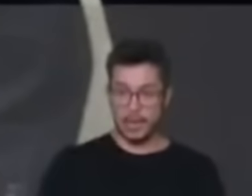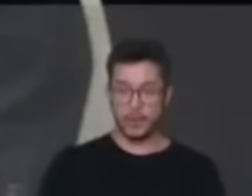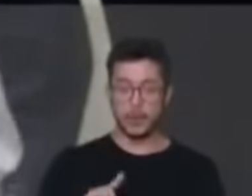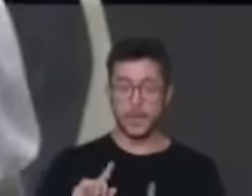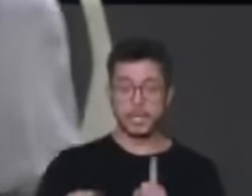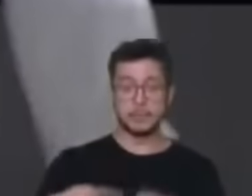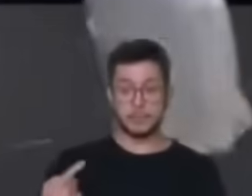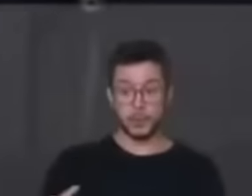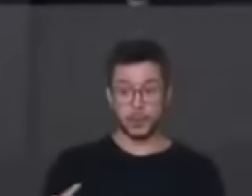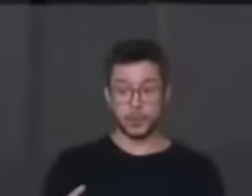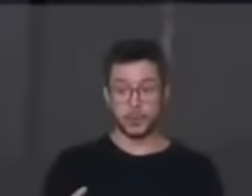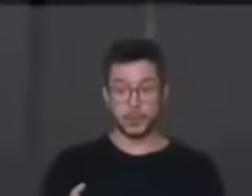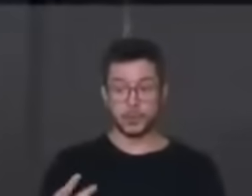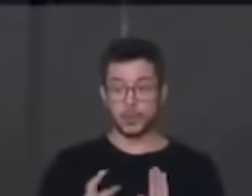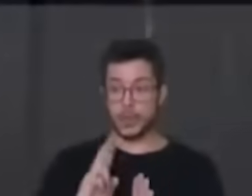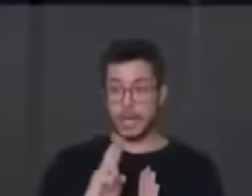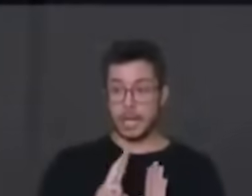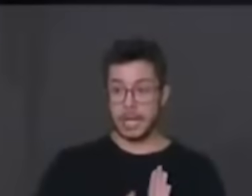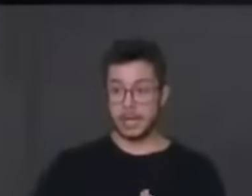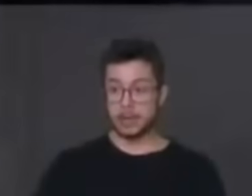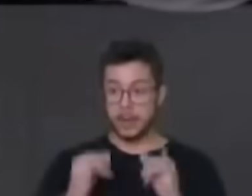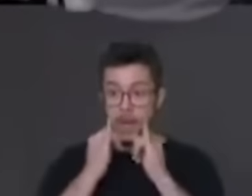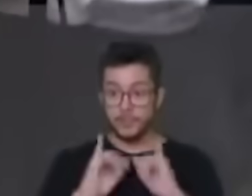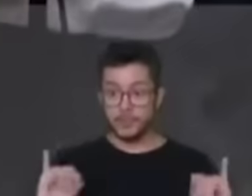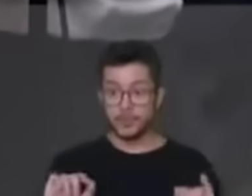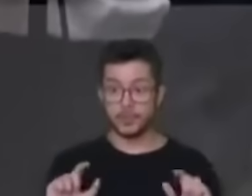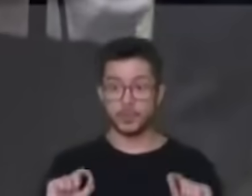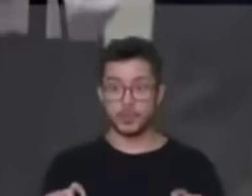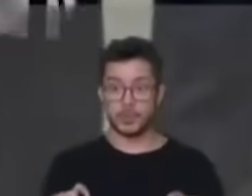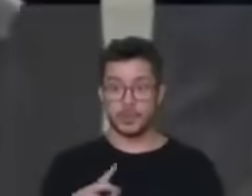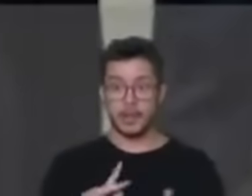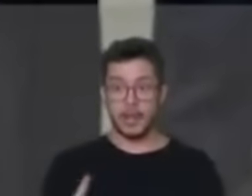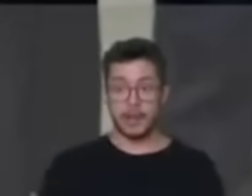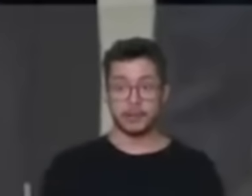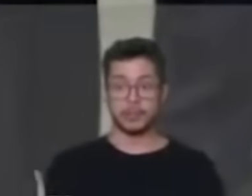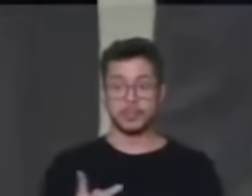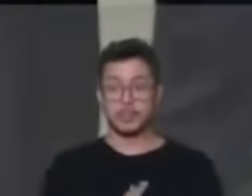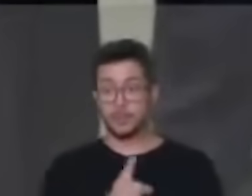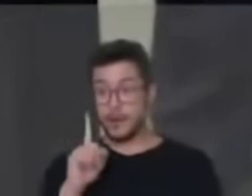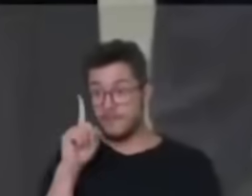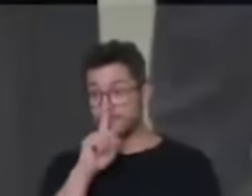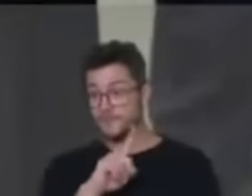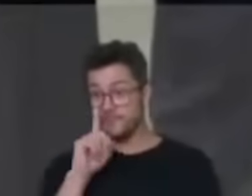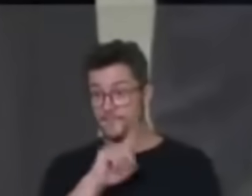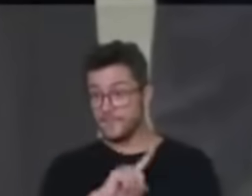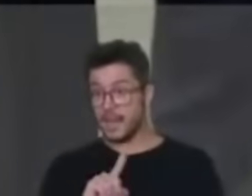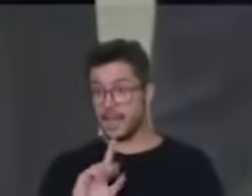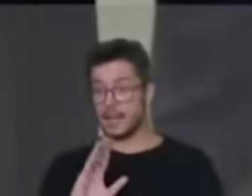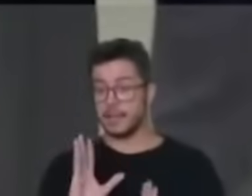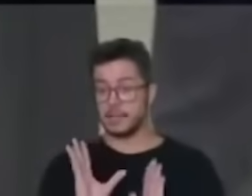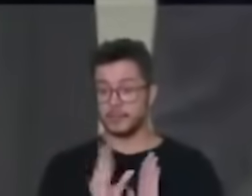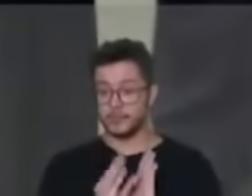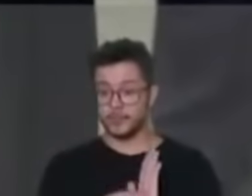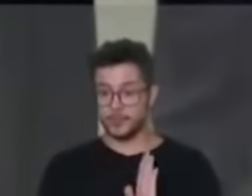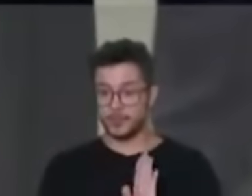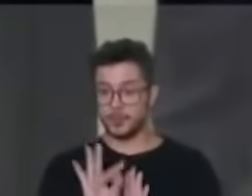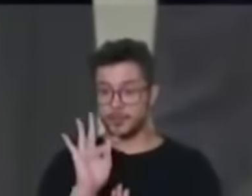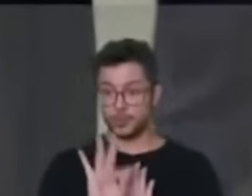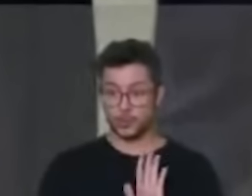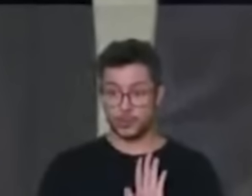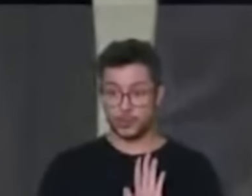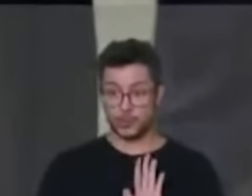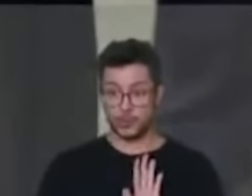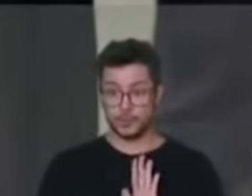da matéria comunicou ao plenário que houve um erro material no texto aprovado.